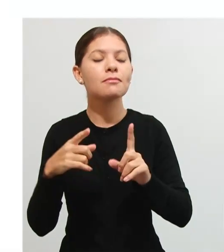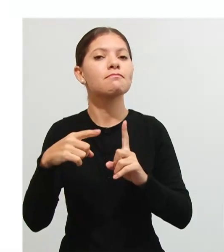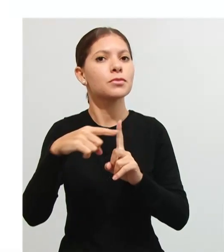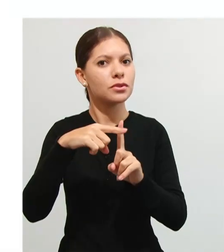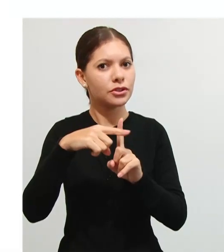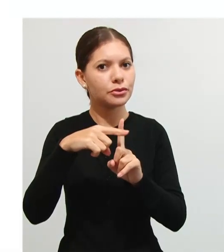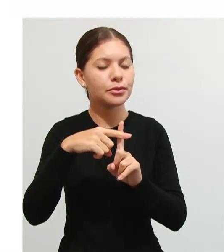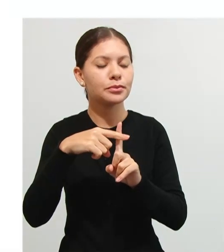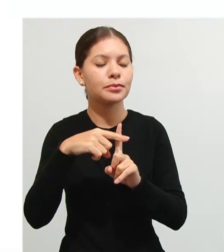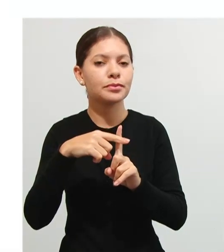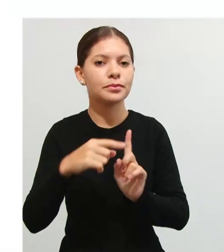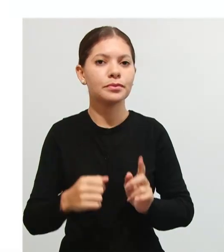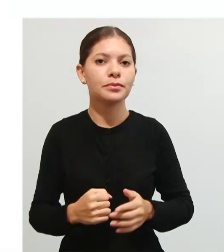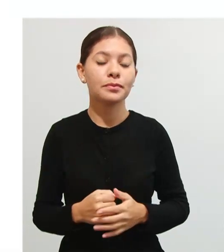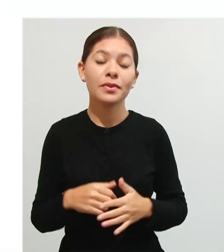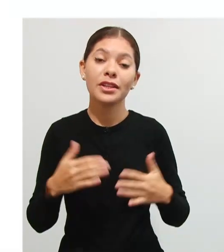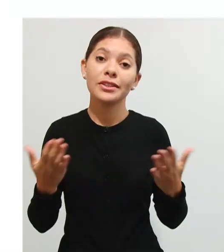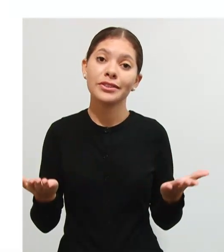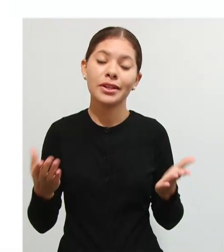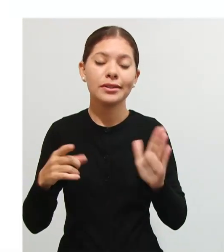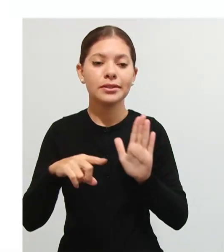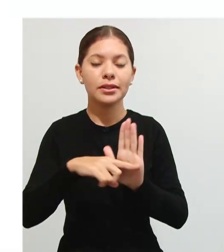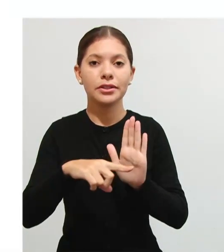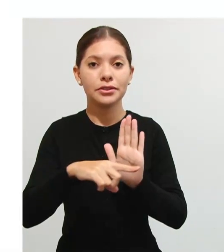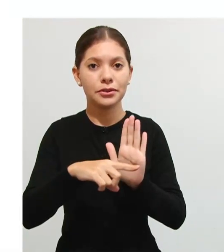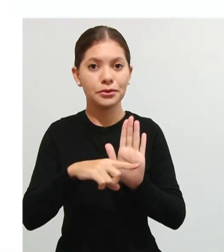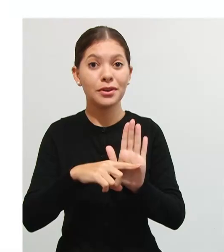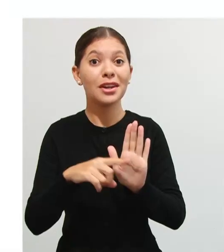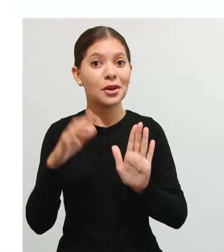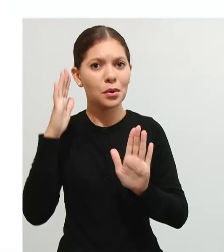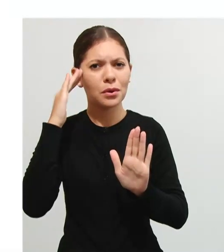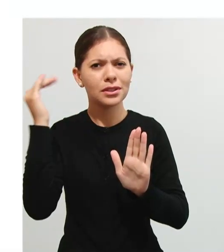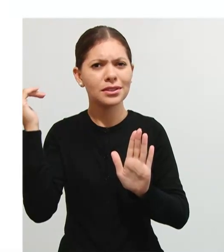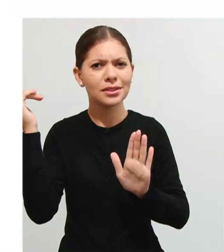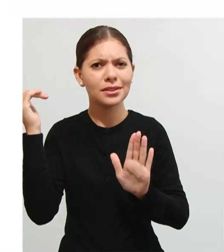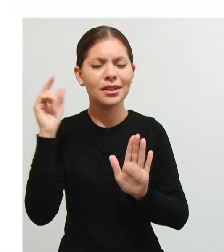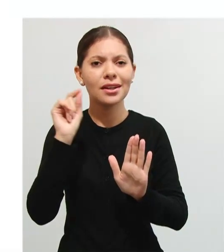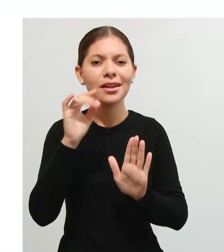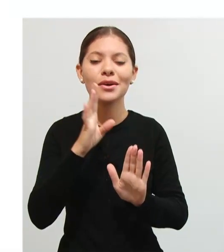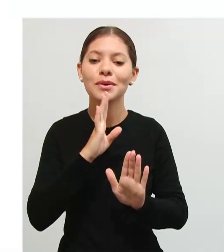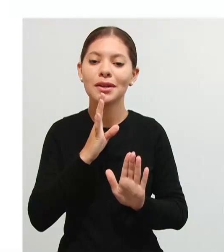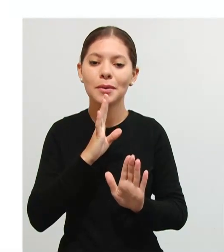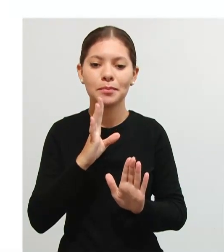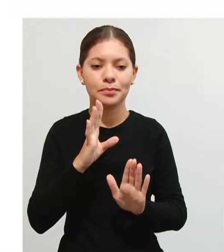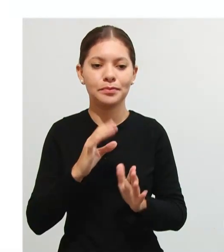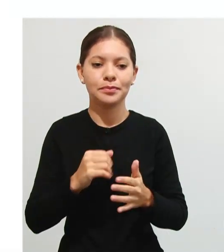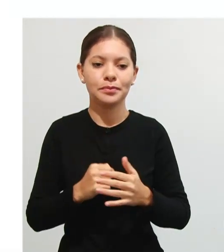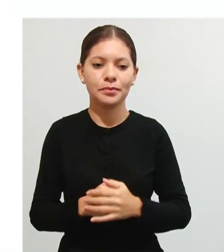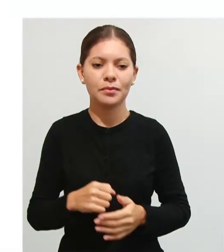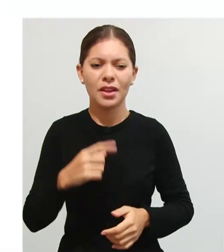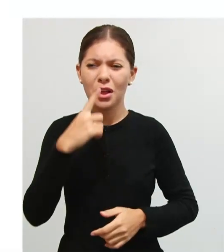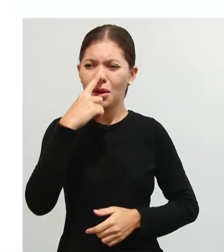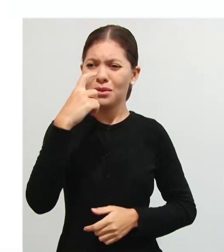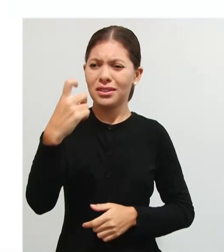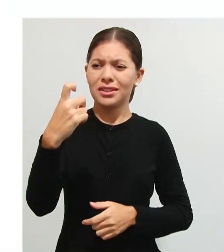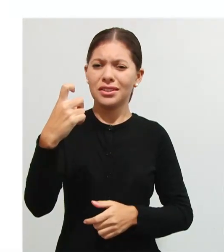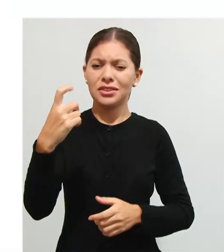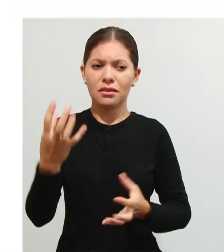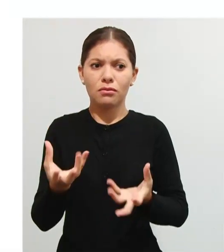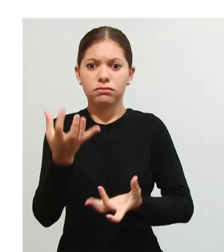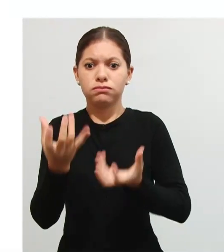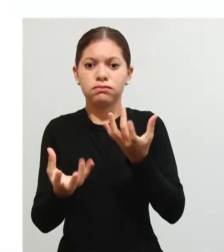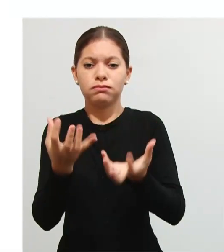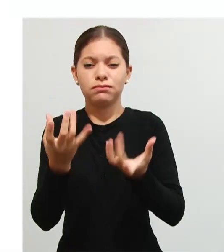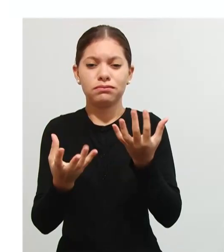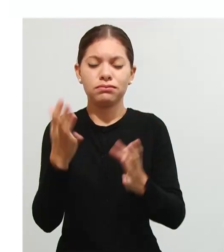positivas. Já as negativas, a mais conhecida entre as negativas é a poluição, a queimada de florestas,